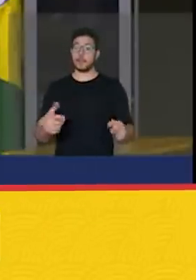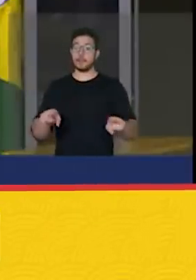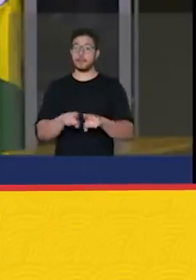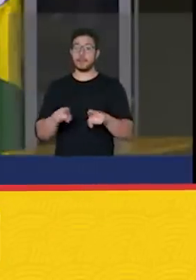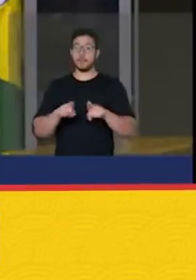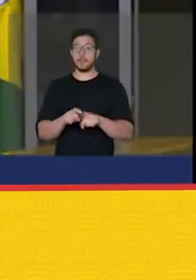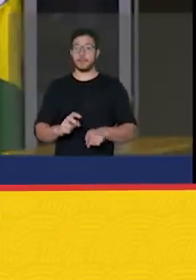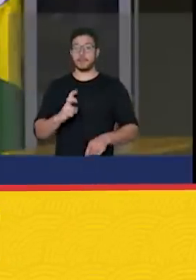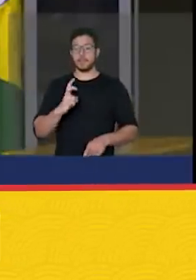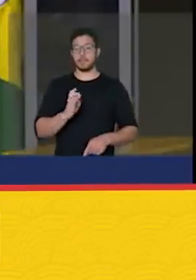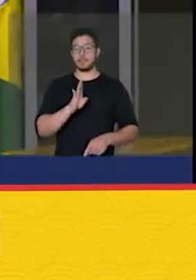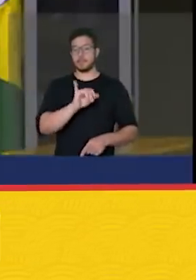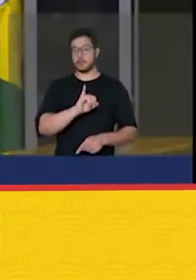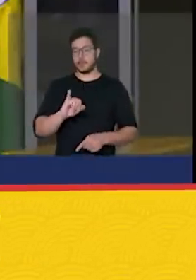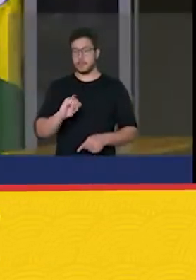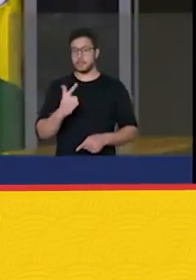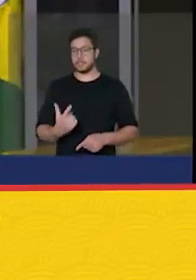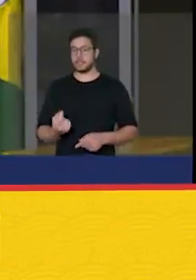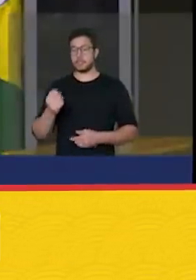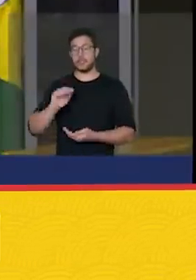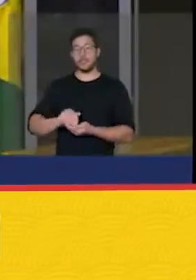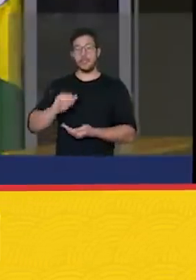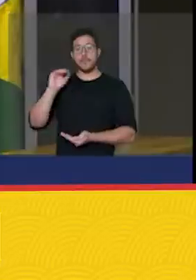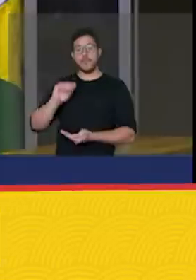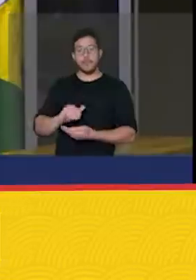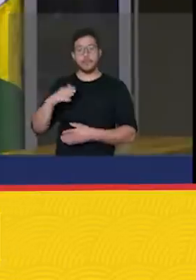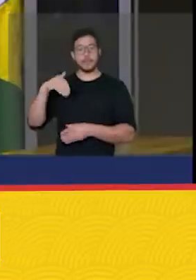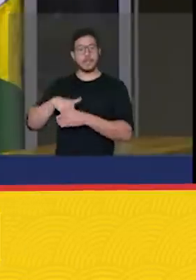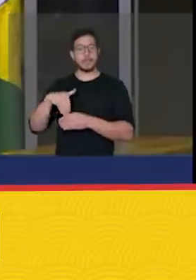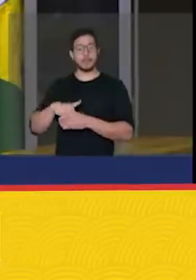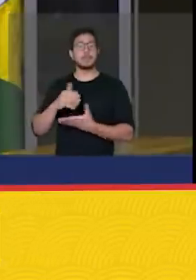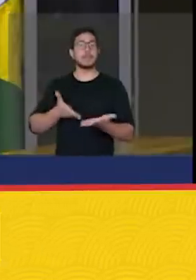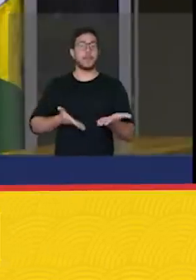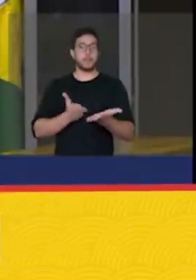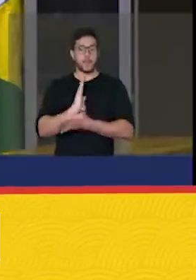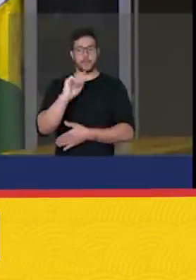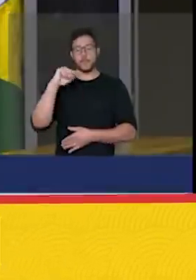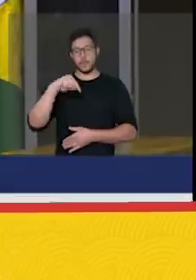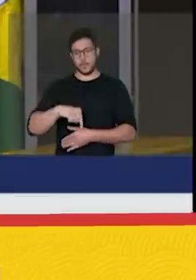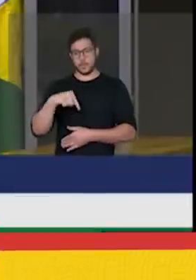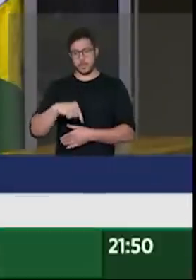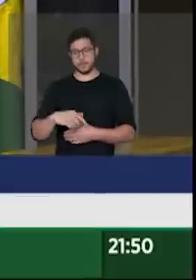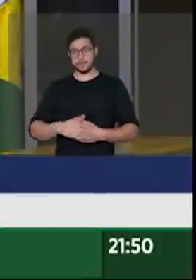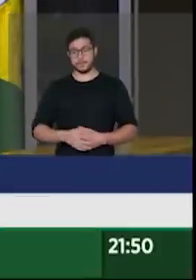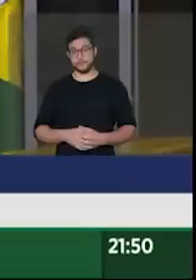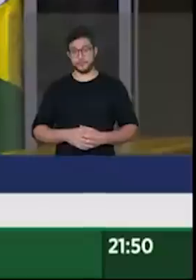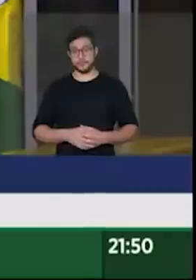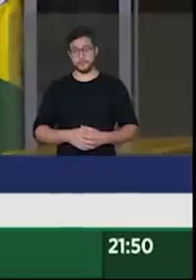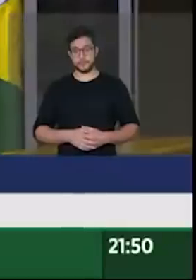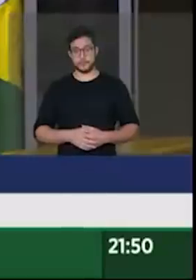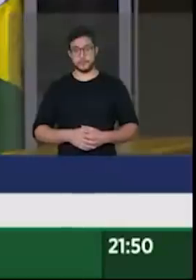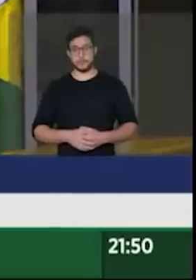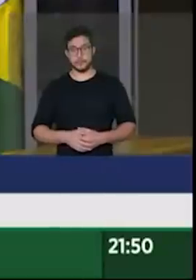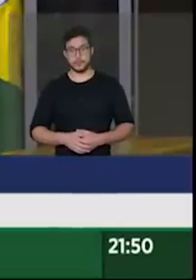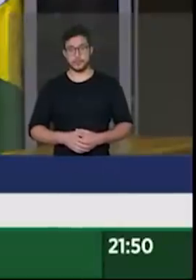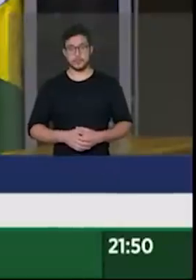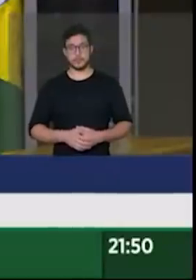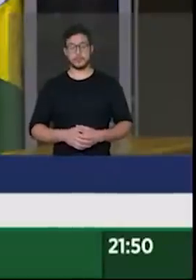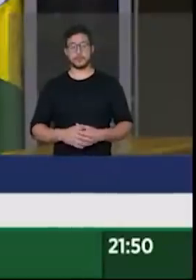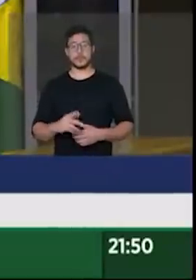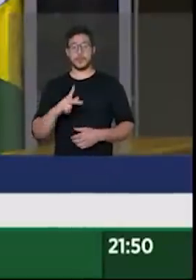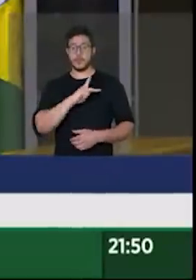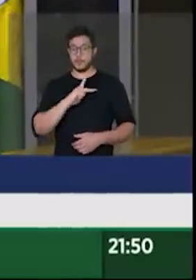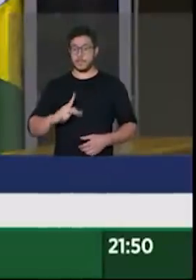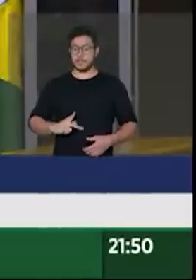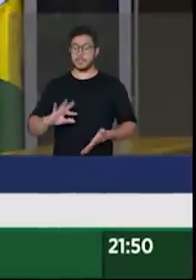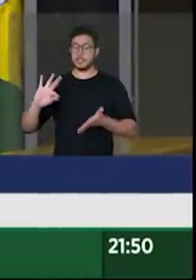5 bilhões de dinheiro do fundo eleitoral que foi aprovado vergonhosamente por este Congresso Nacional, que o presidente da República sancionou,